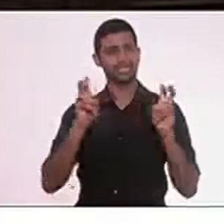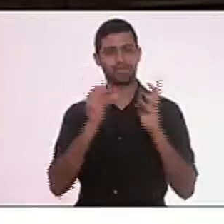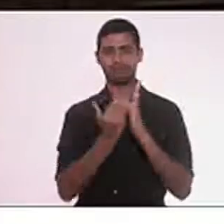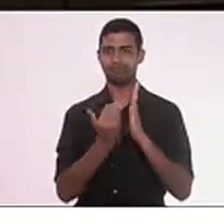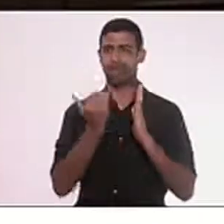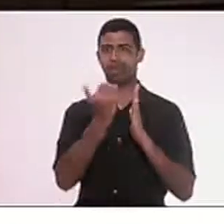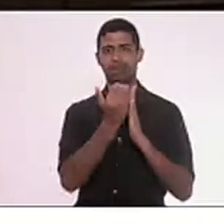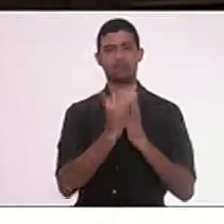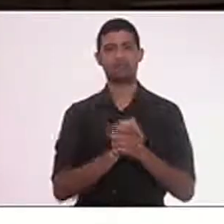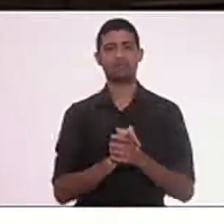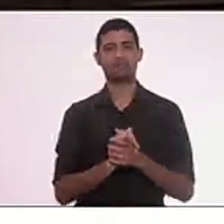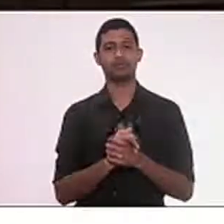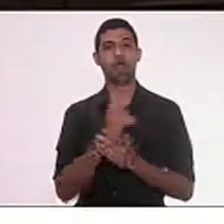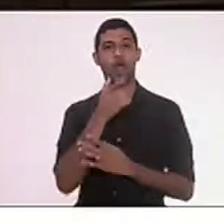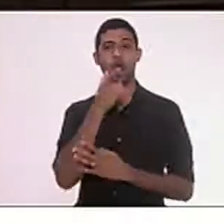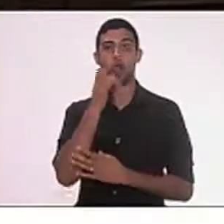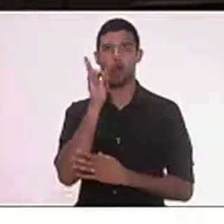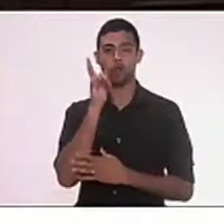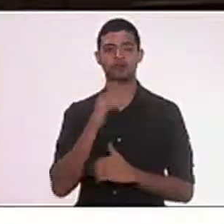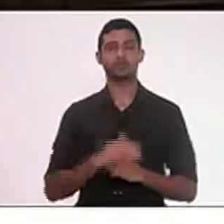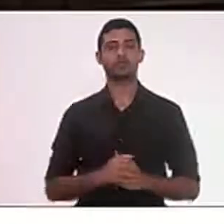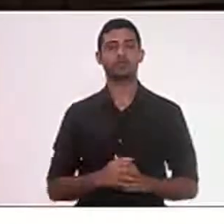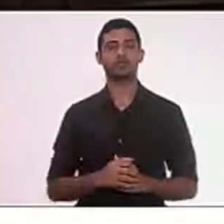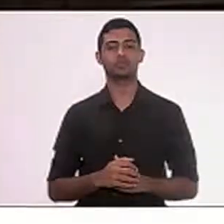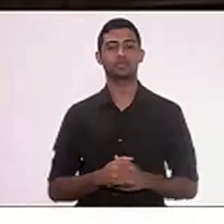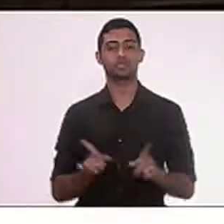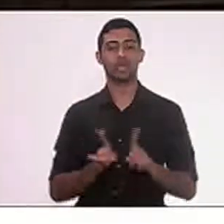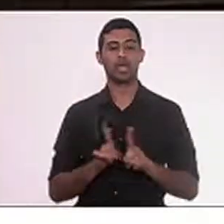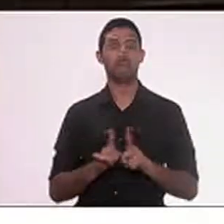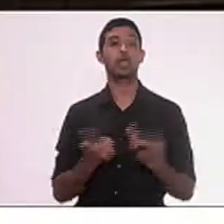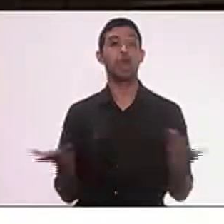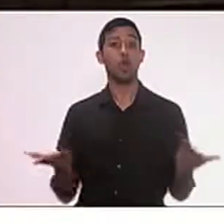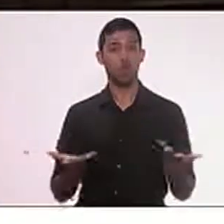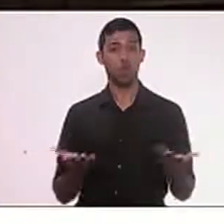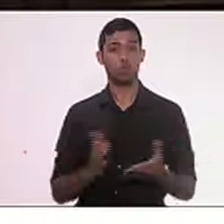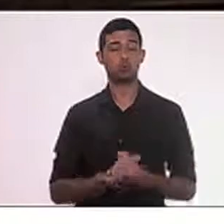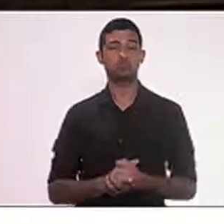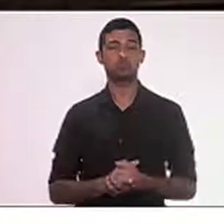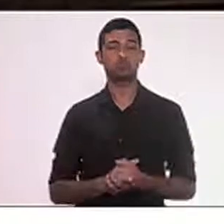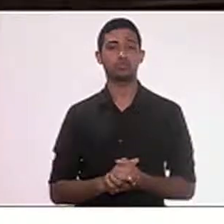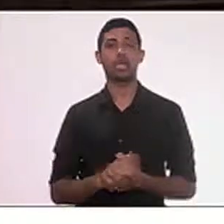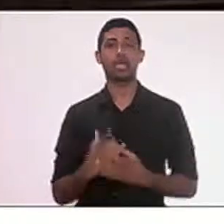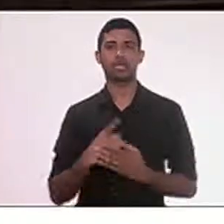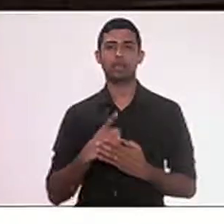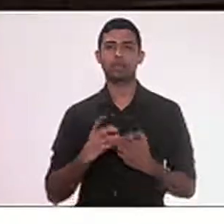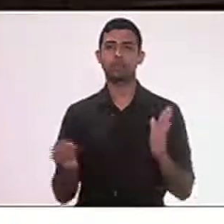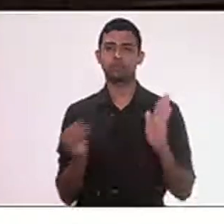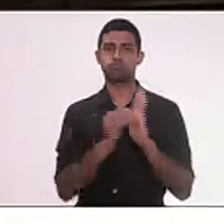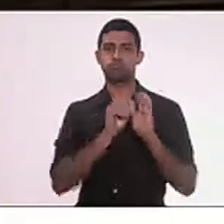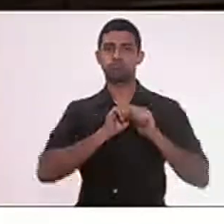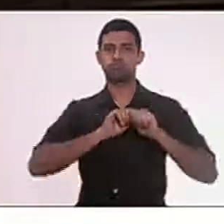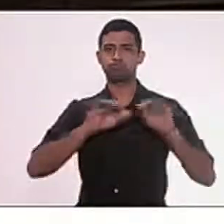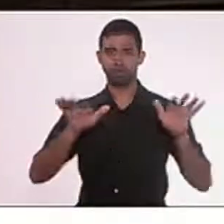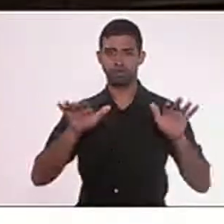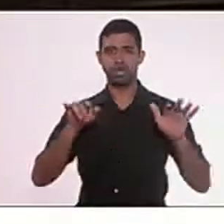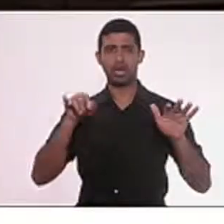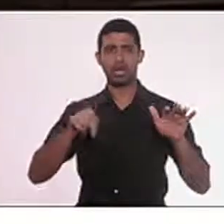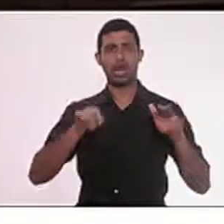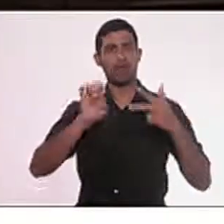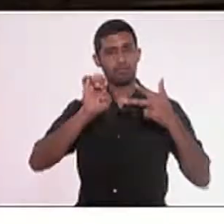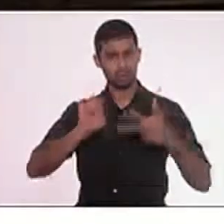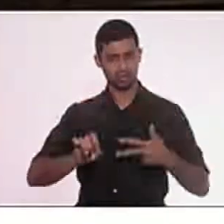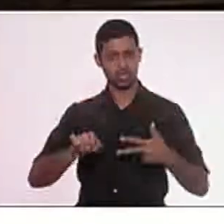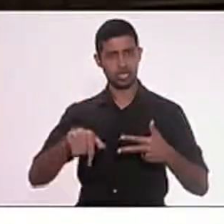assim, que na data de ontem e na data de hoje foram publicados nos atos oficiais do Poder